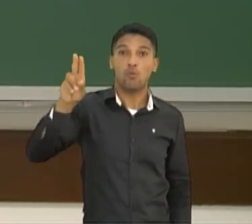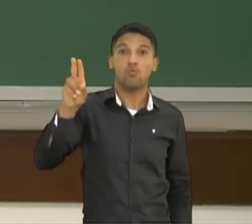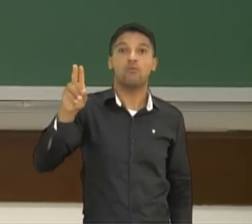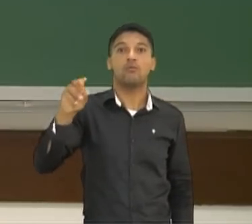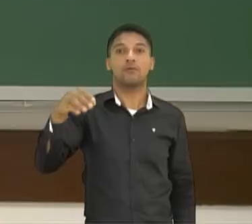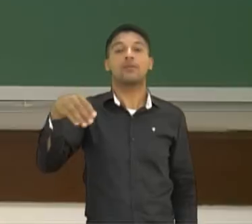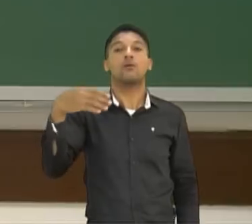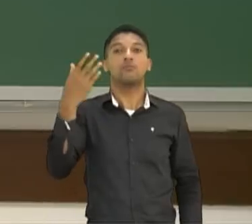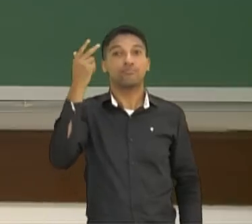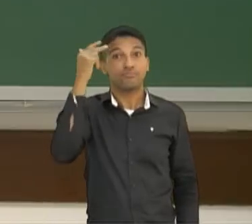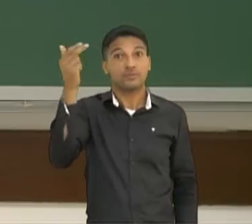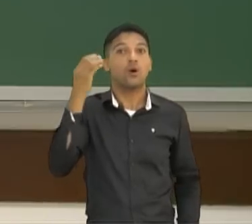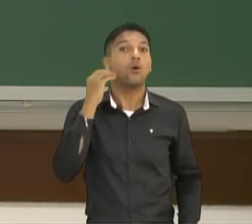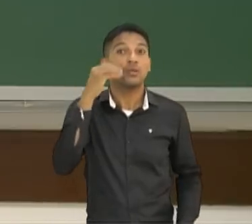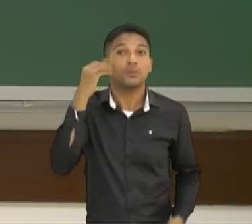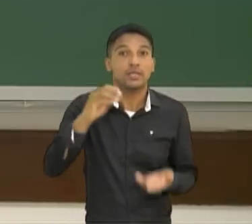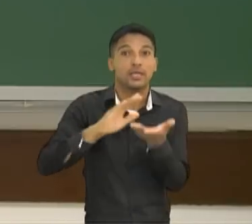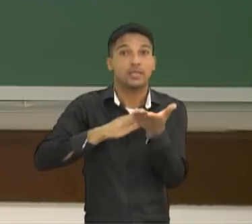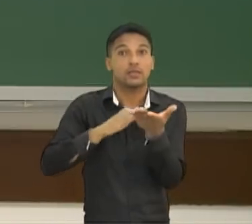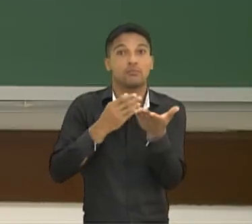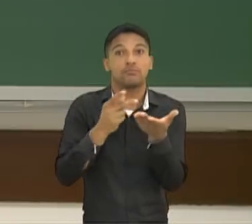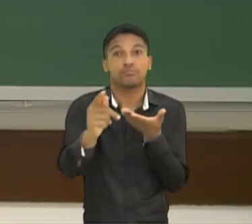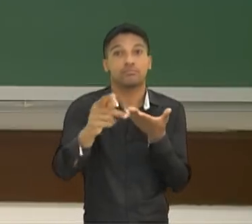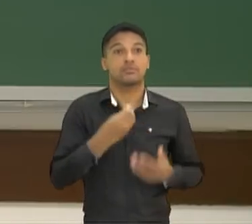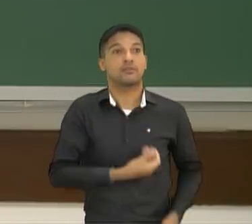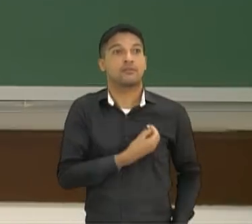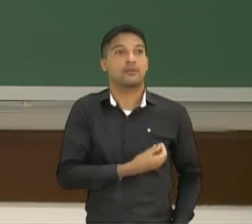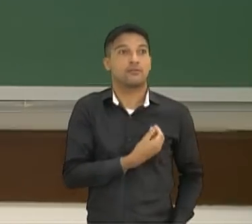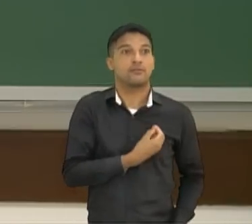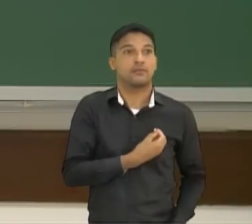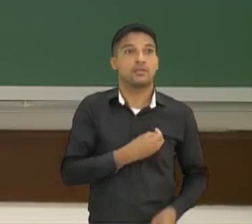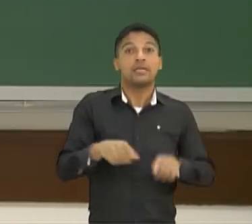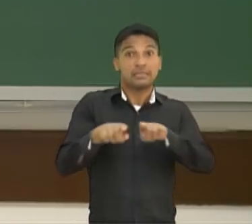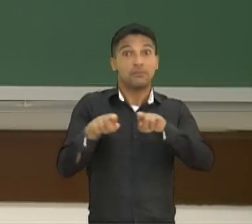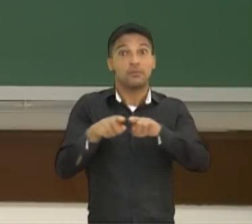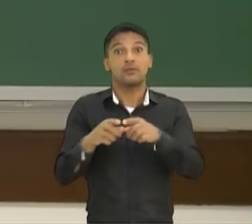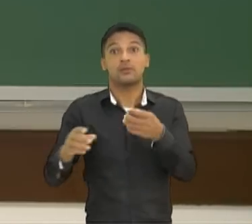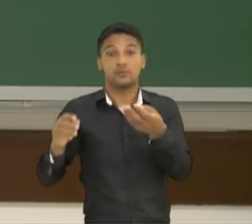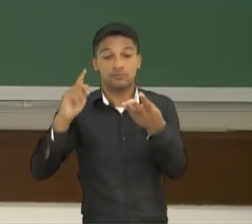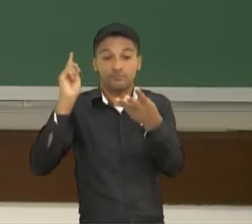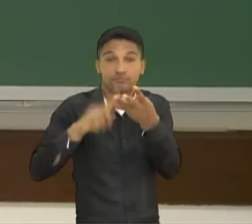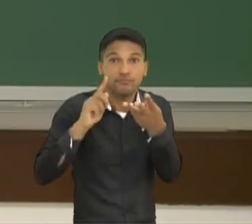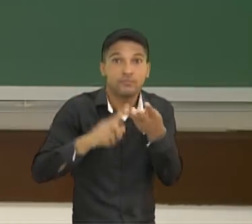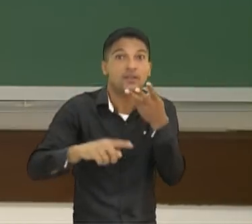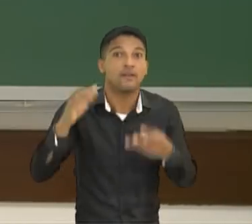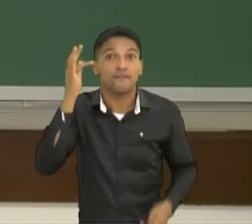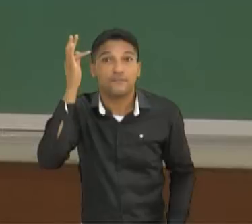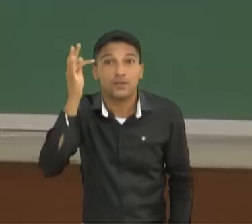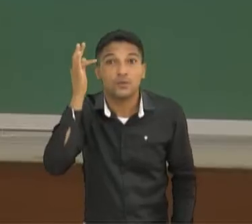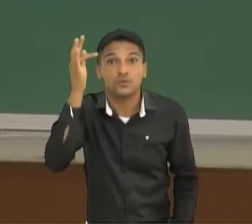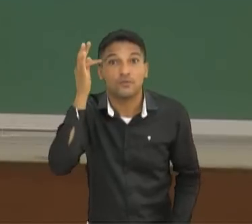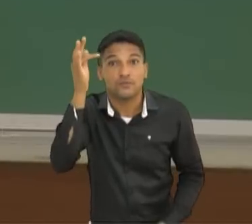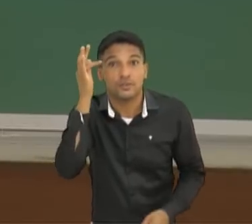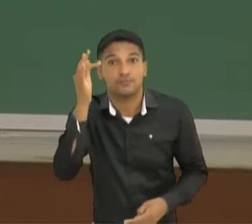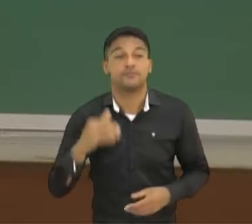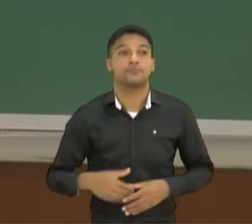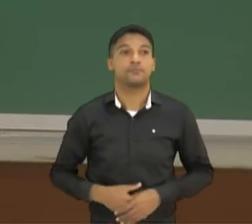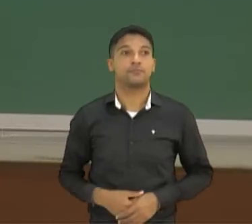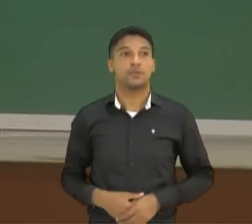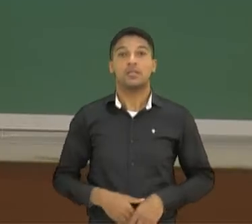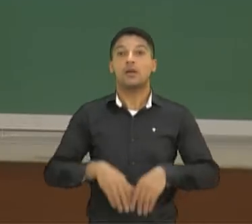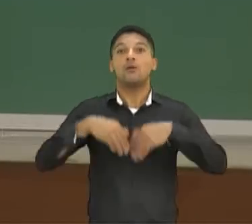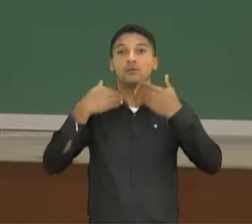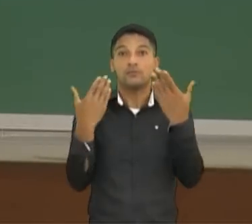gente diferenciar essas formas de conhecimento, tá? Vamos lá então? Então, pessoas, olha só. A teoria